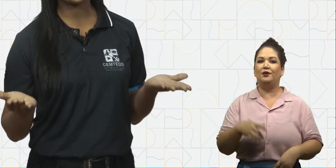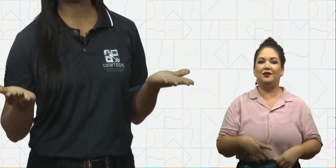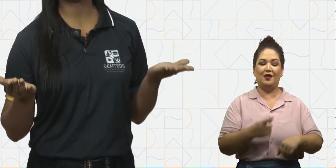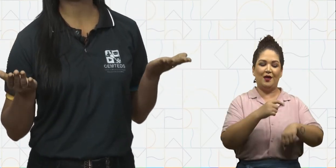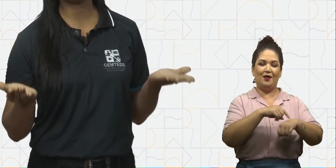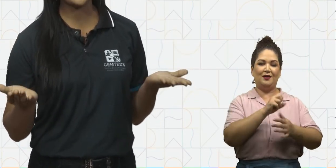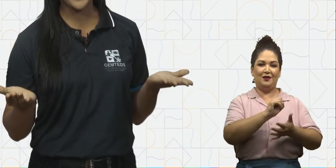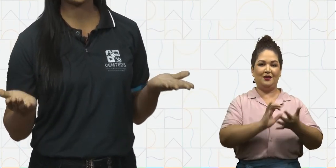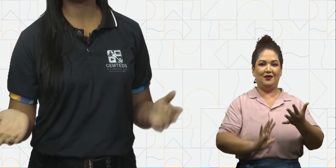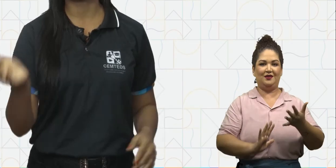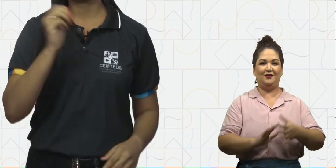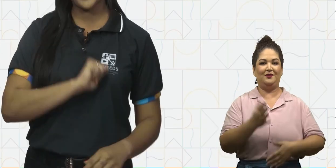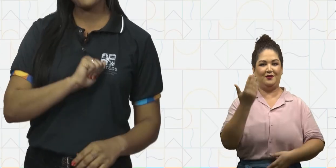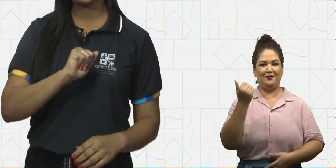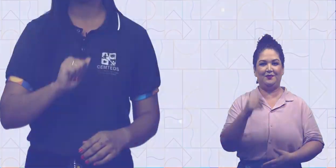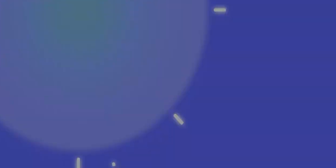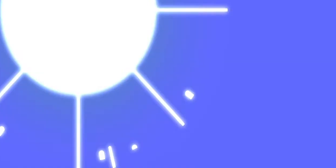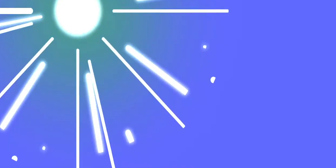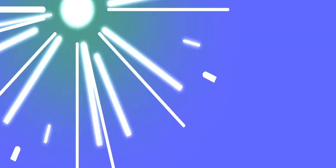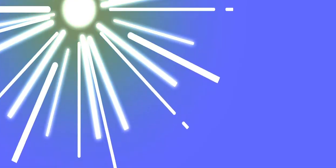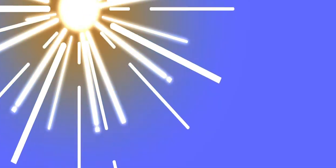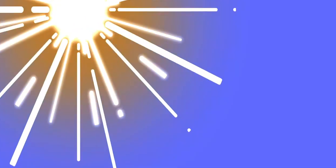nossa hora da atividade. Vamos lá?